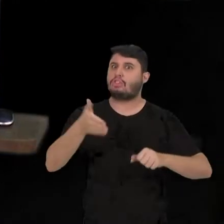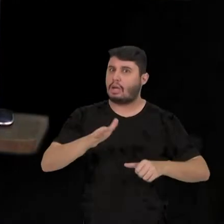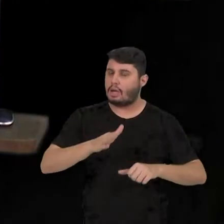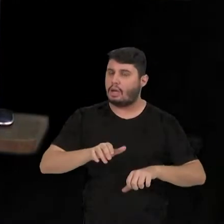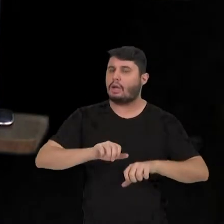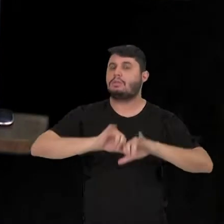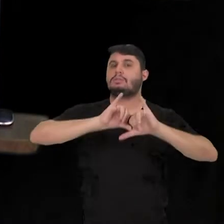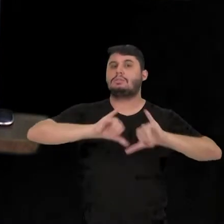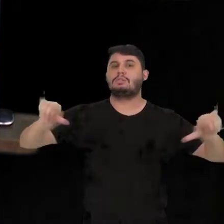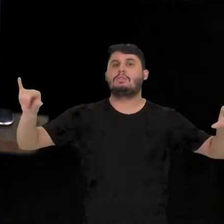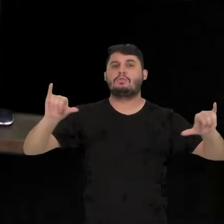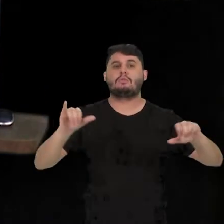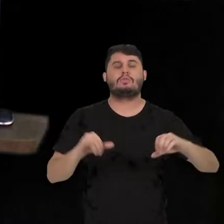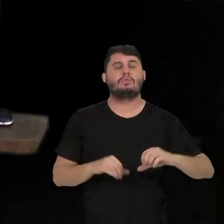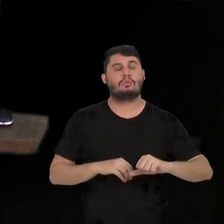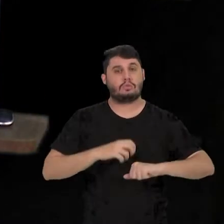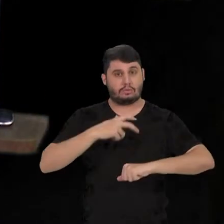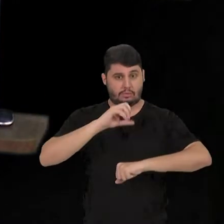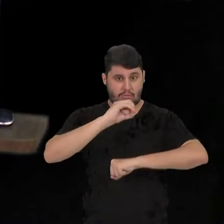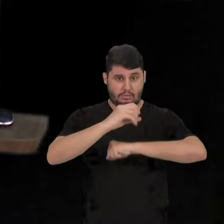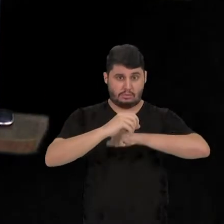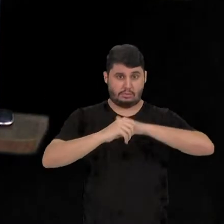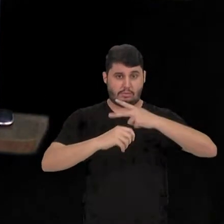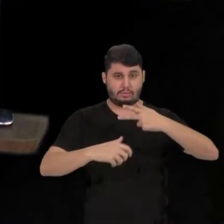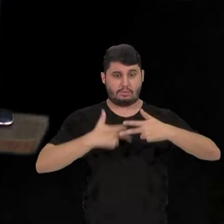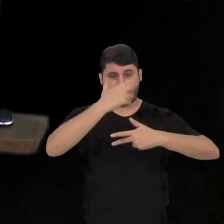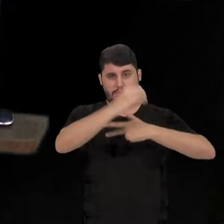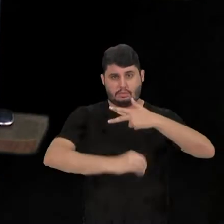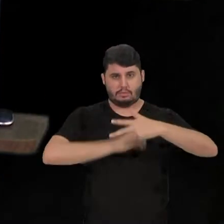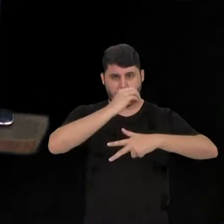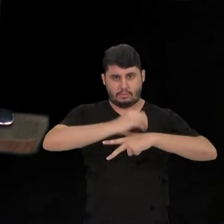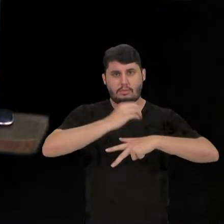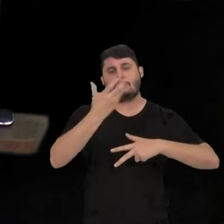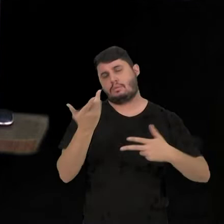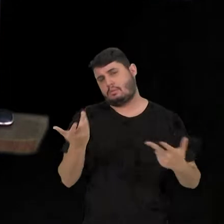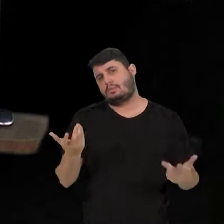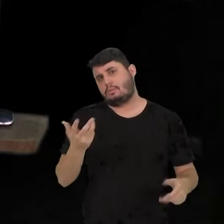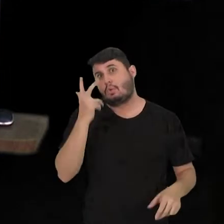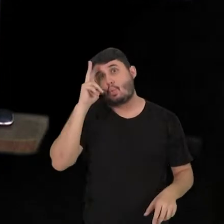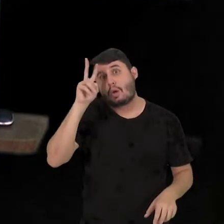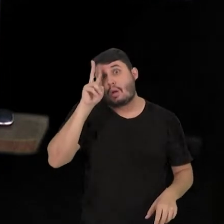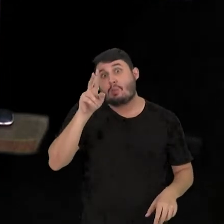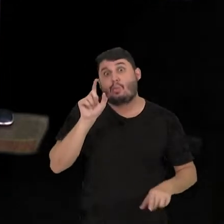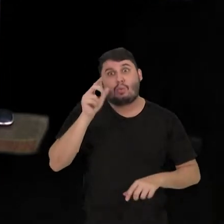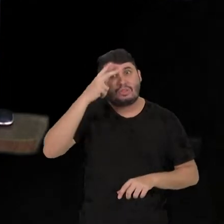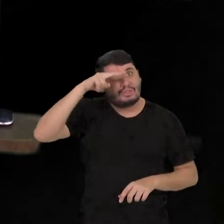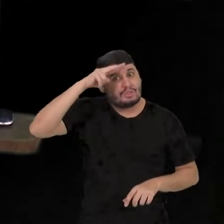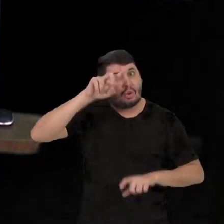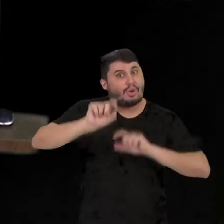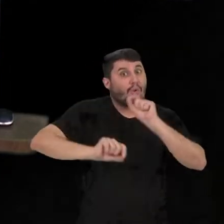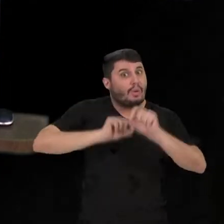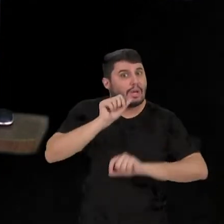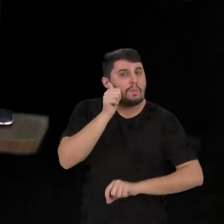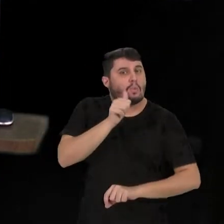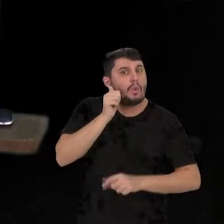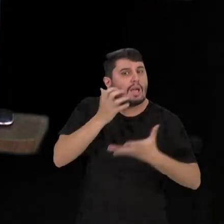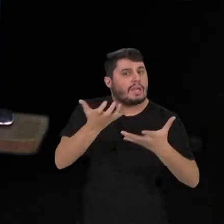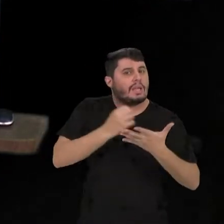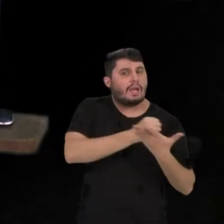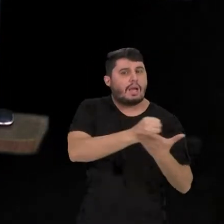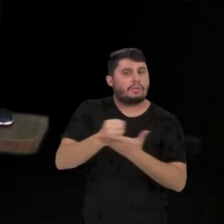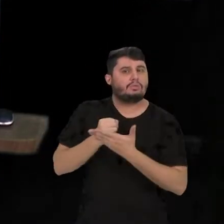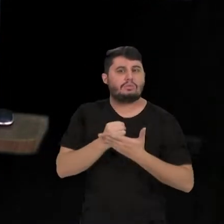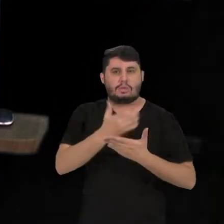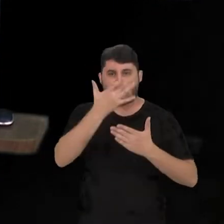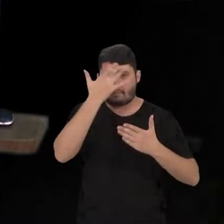Então, se você está antenado com o que está acontecendo, você começa a dizer, ah, eu lembro dessa história, é a mulher que queria dar uma ajuda para os moradores de rua. Então,